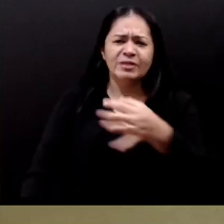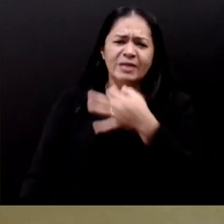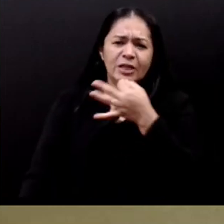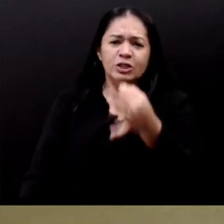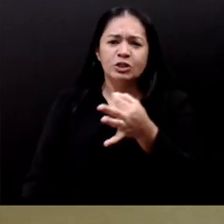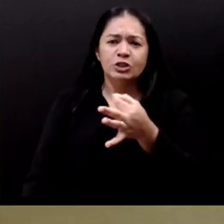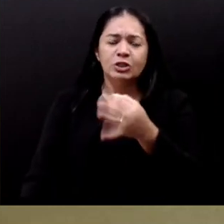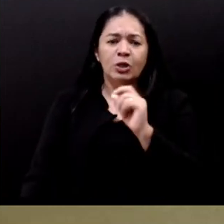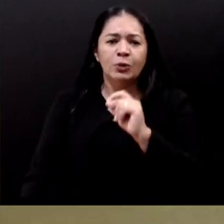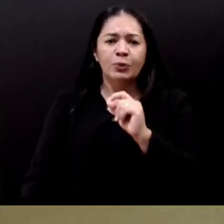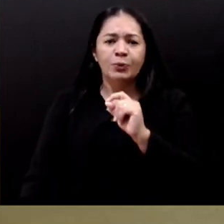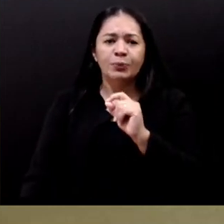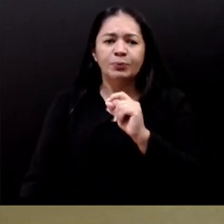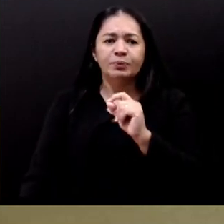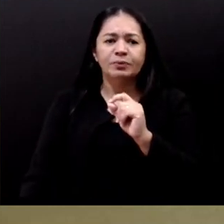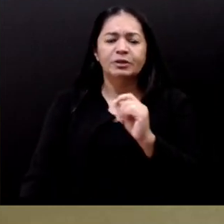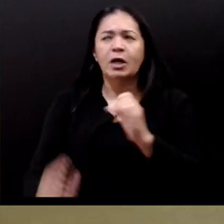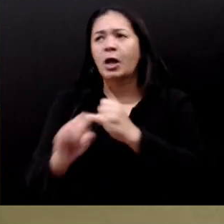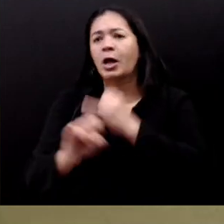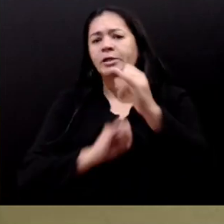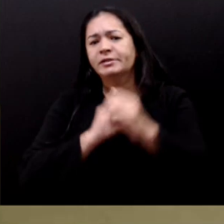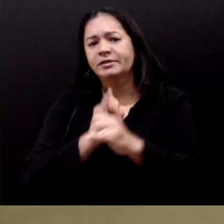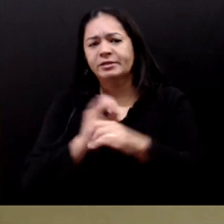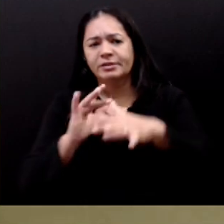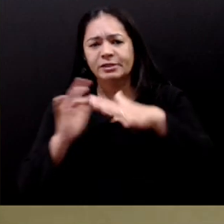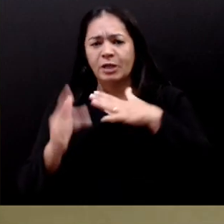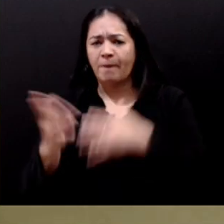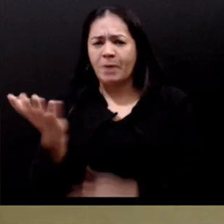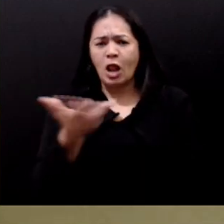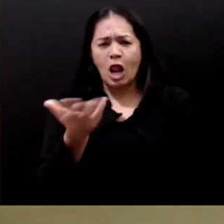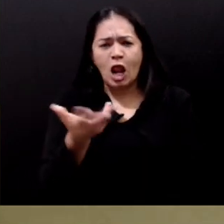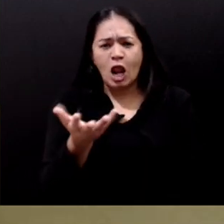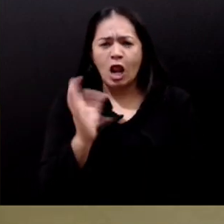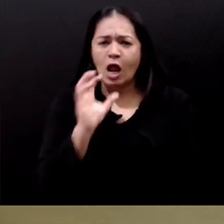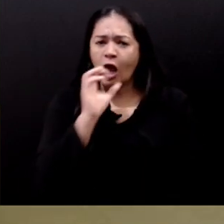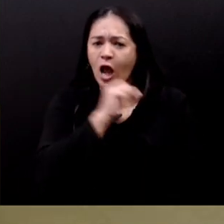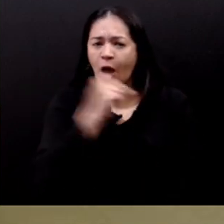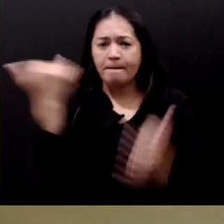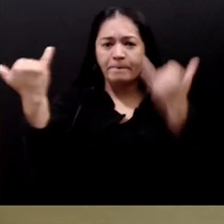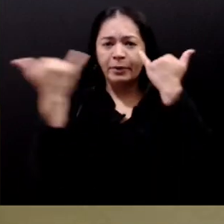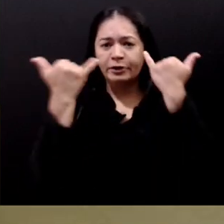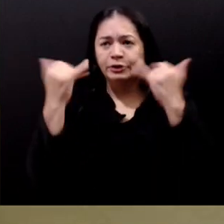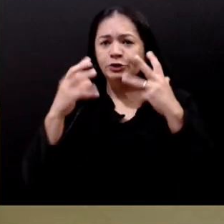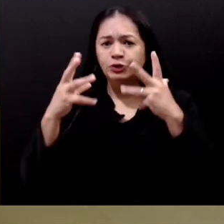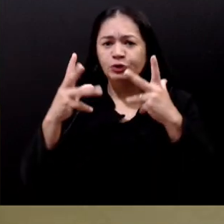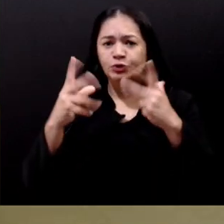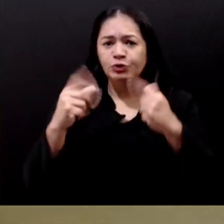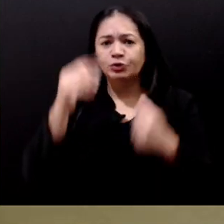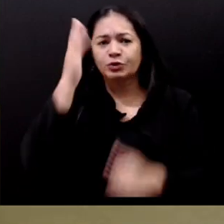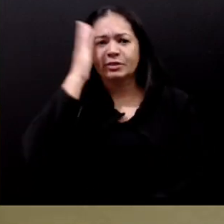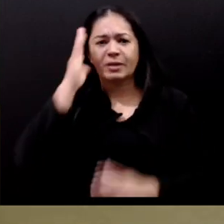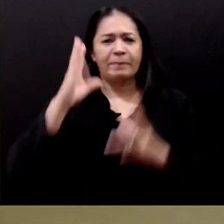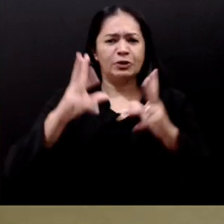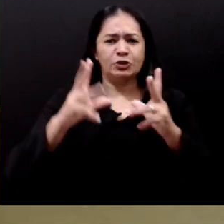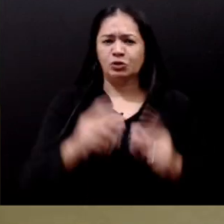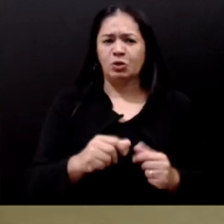da internet, depois dessa velocidade de informação e de todo mundo saber um pouco de tudo por conta,